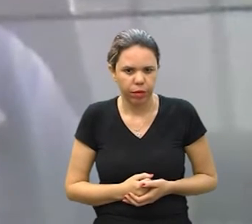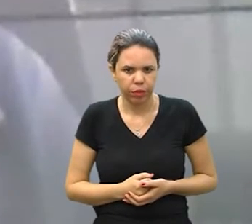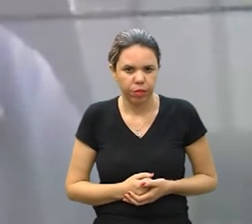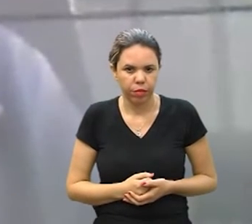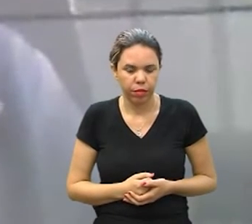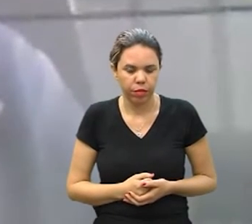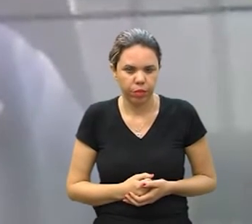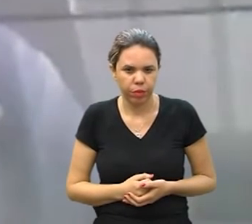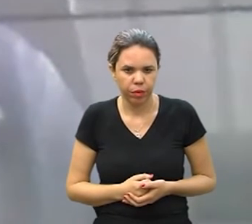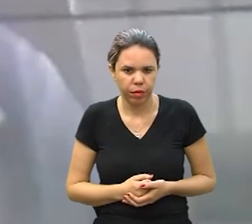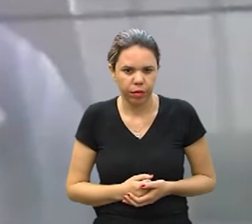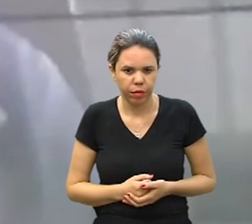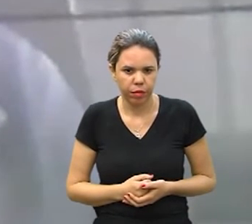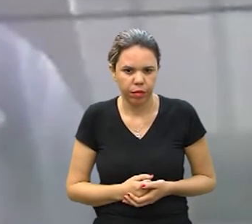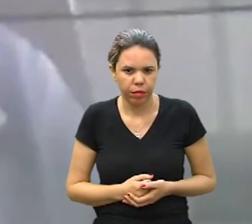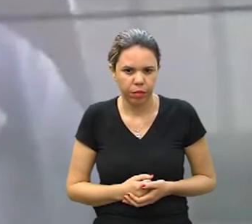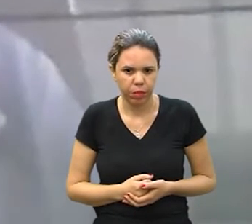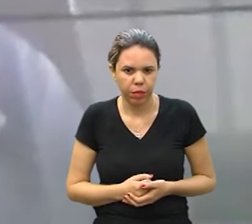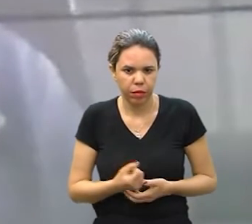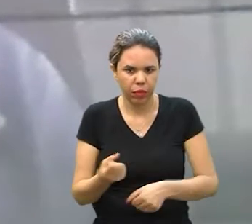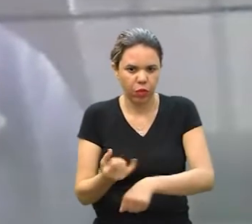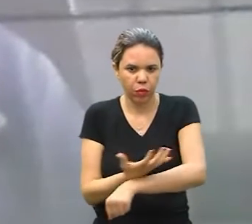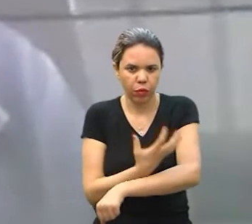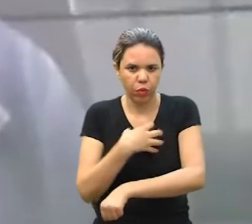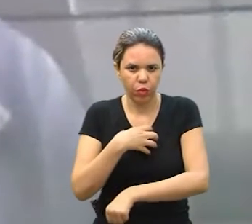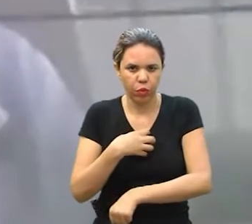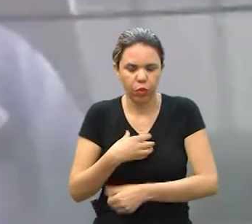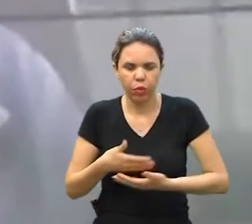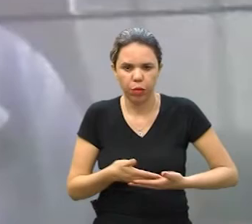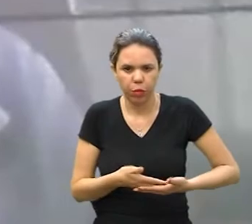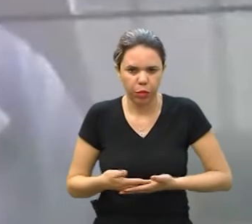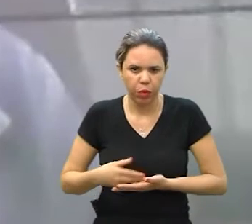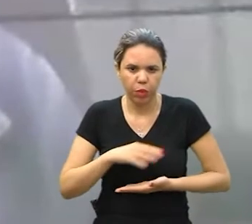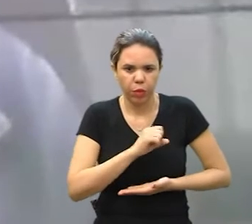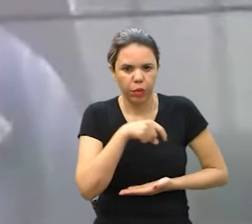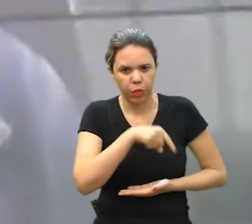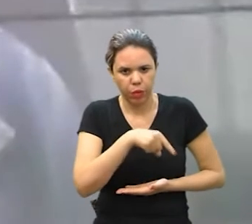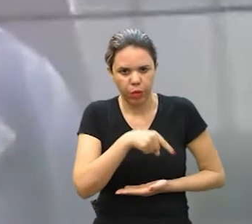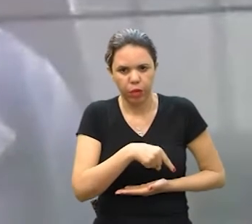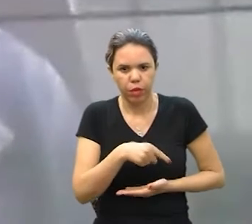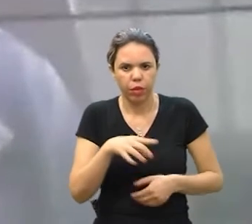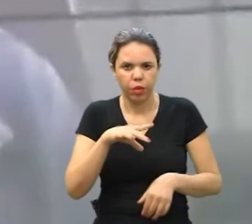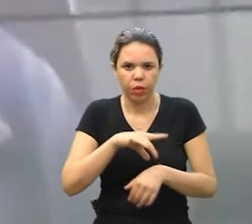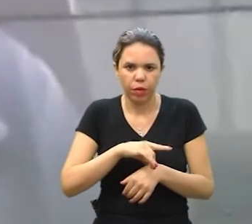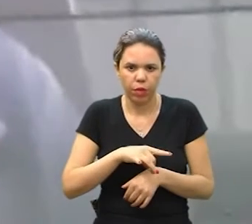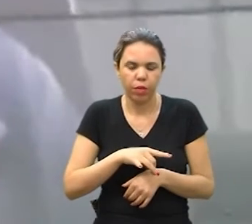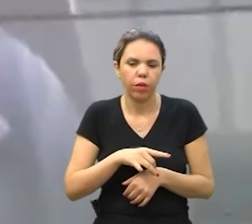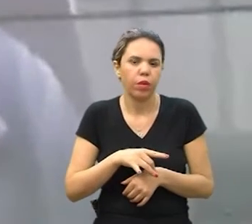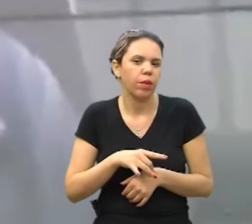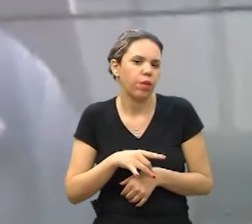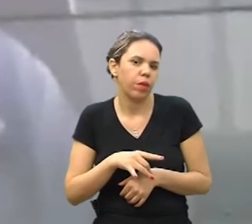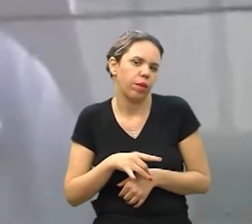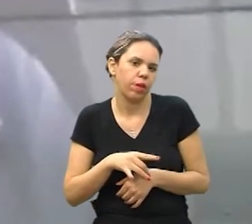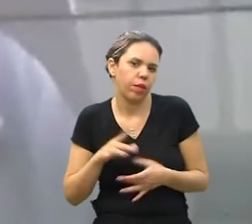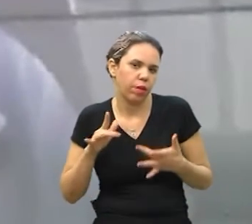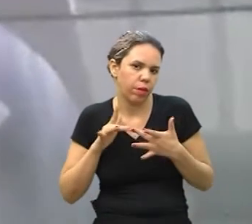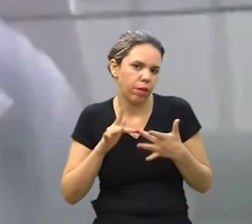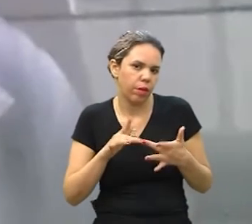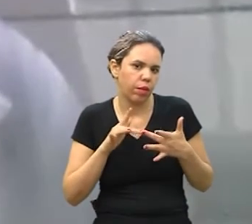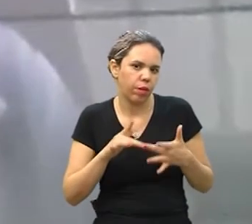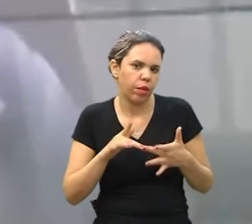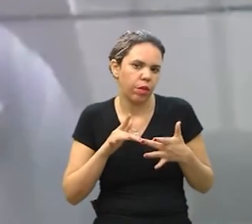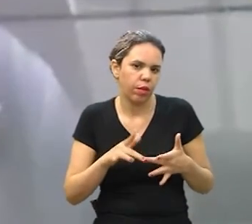né? E o emocional também, o bebê amamentado é um bebê mais tranquilo, ele tem um